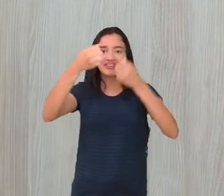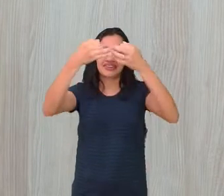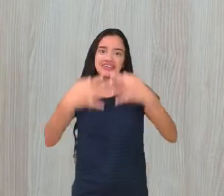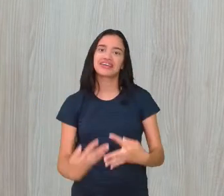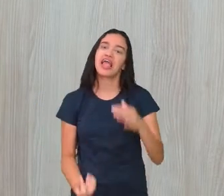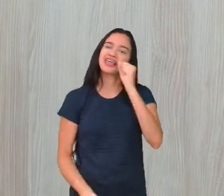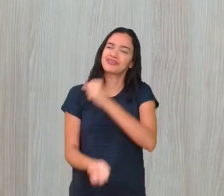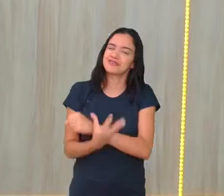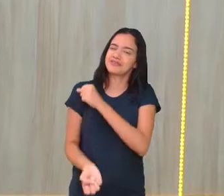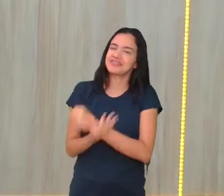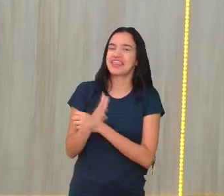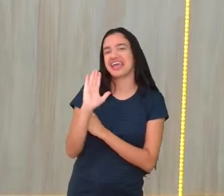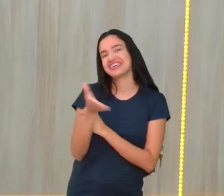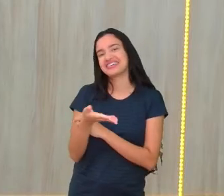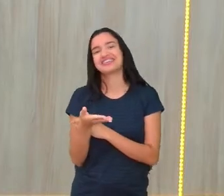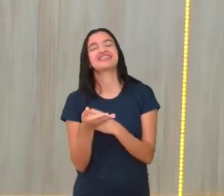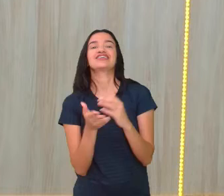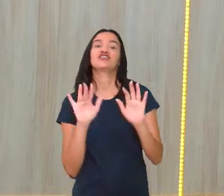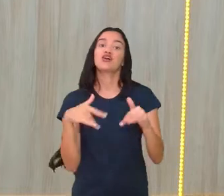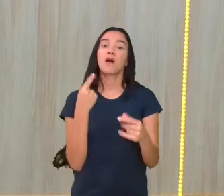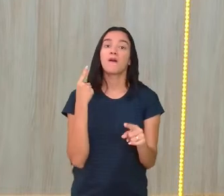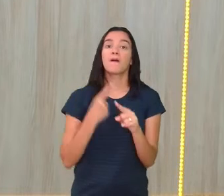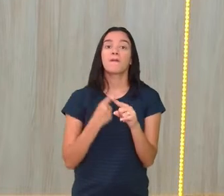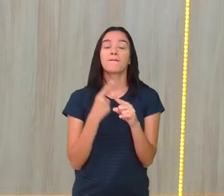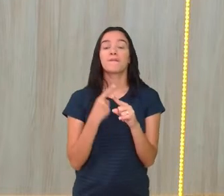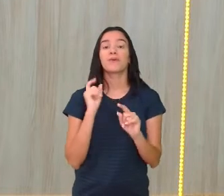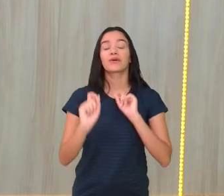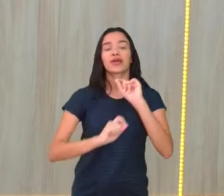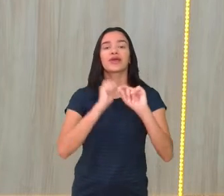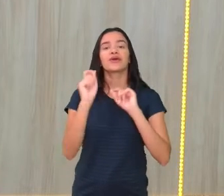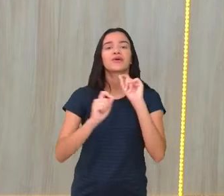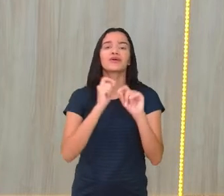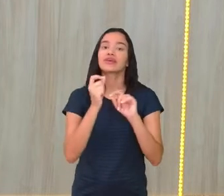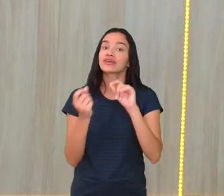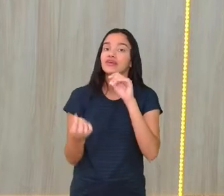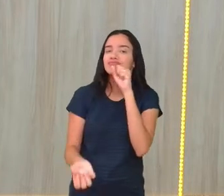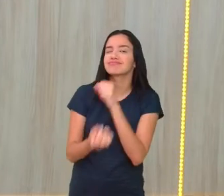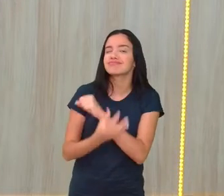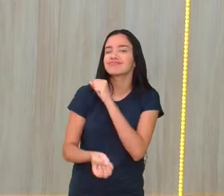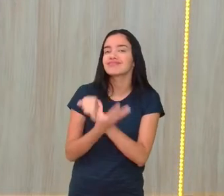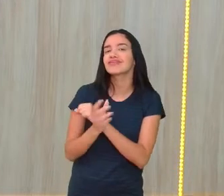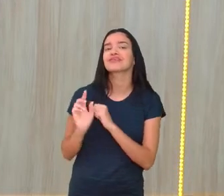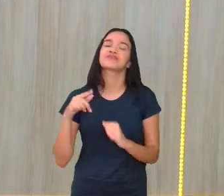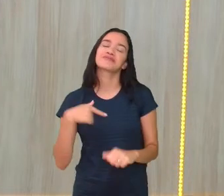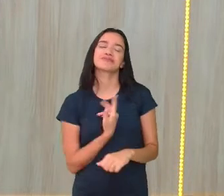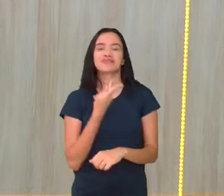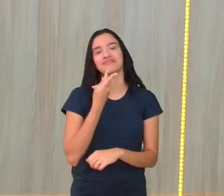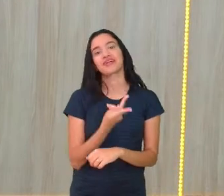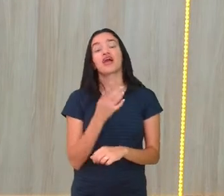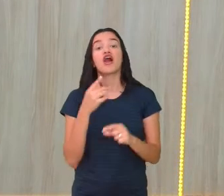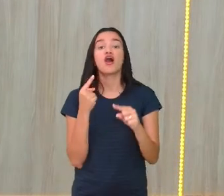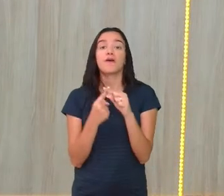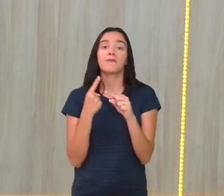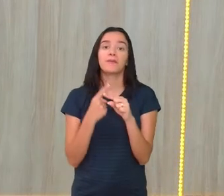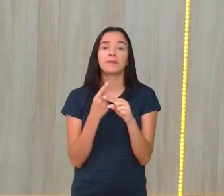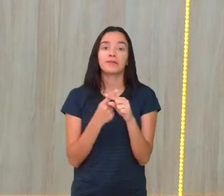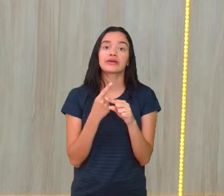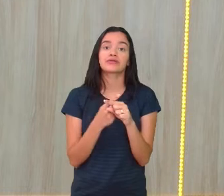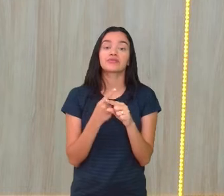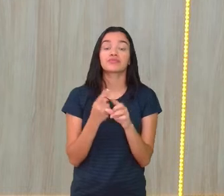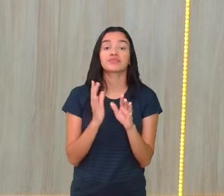dando spoiler já. Porque isso é a cereja, né, do bolo, né, como a gente diz, né? Porque a gente está falando